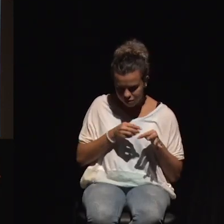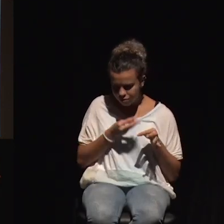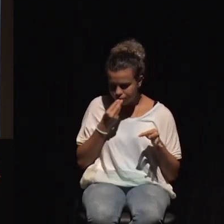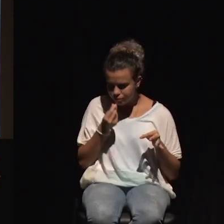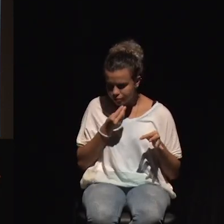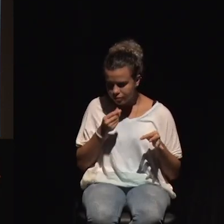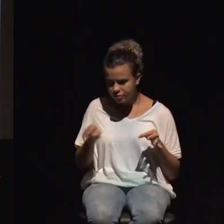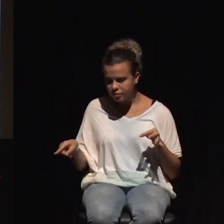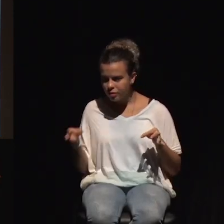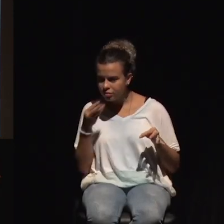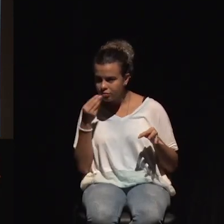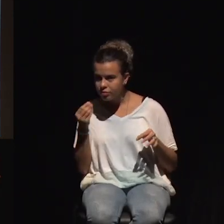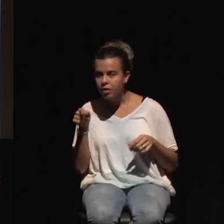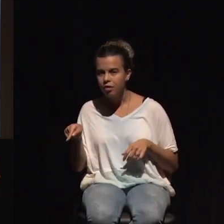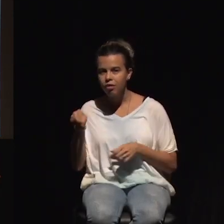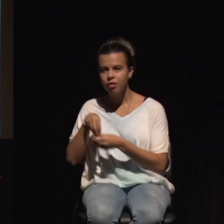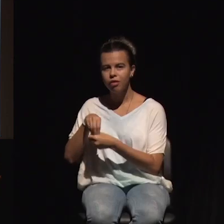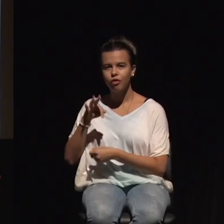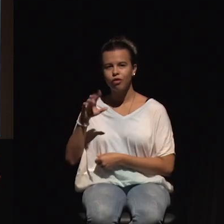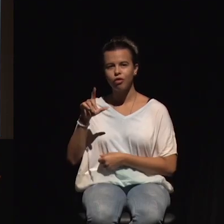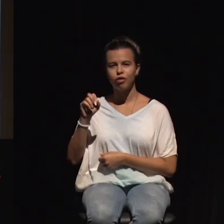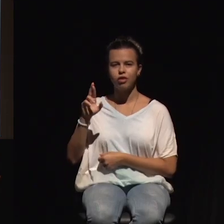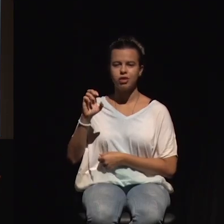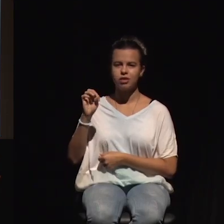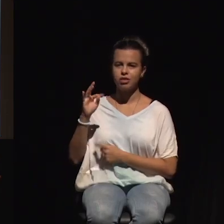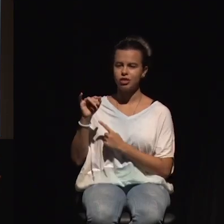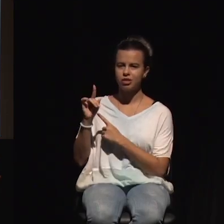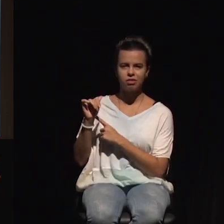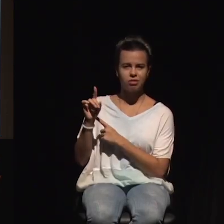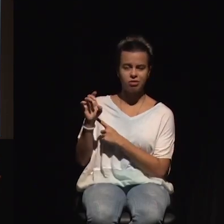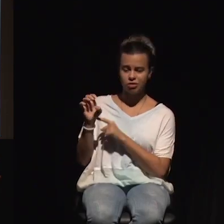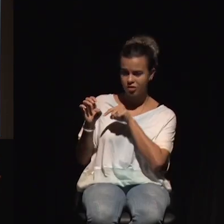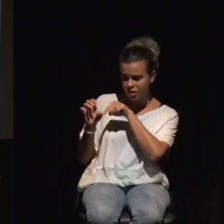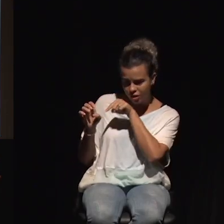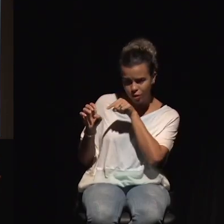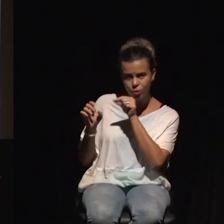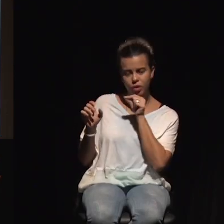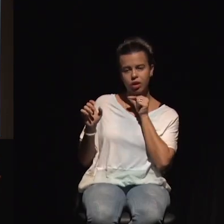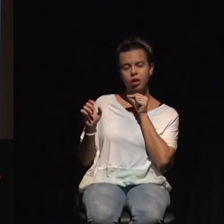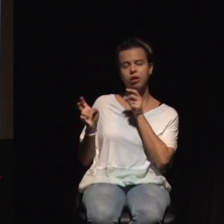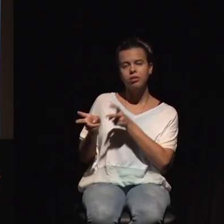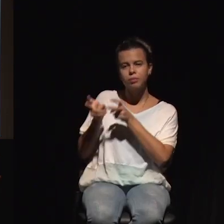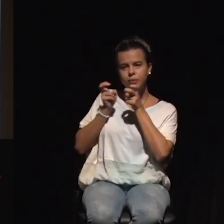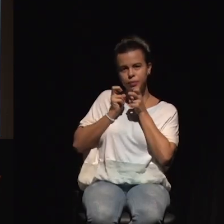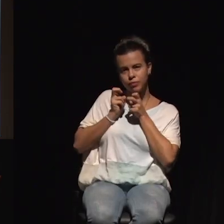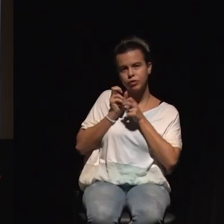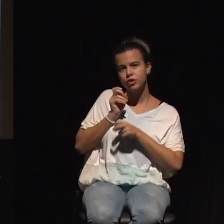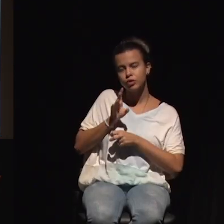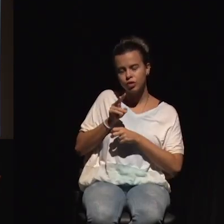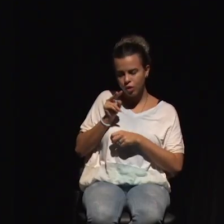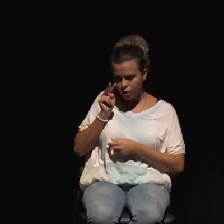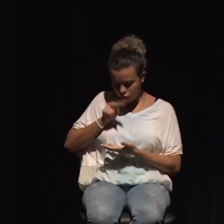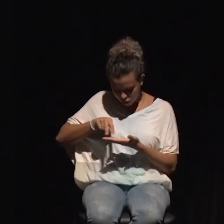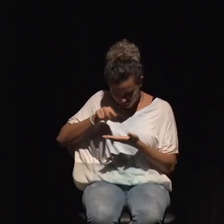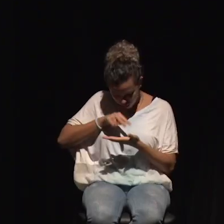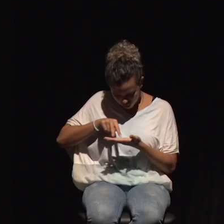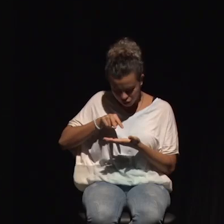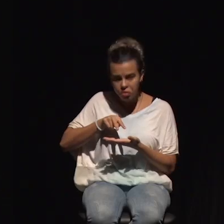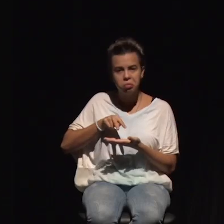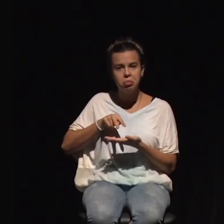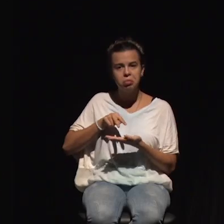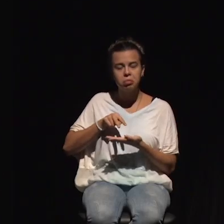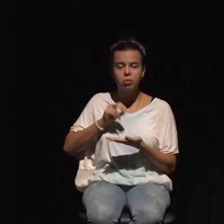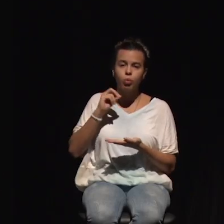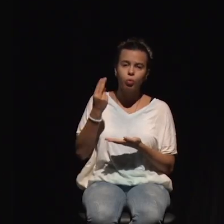flor e cidade no entanto essa felicidade ela não é passível de ser lida a partir dos nossos olhos ou a partir